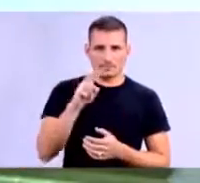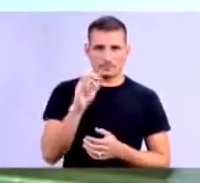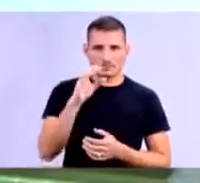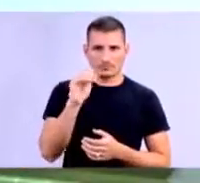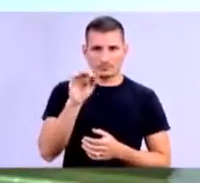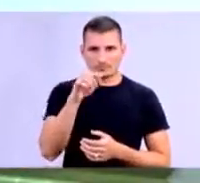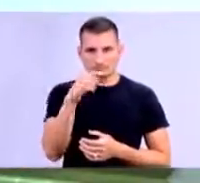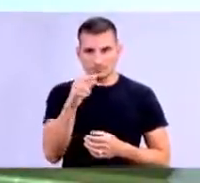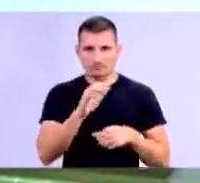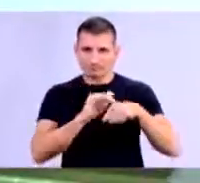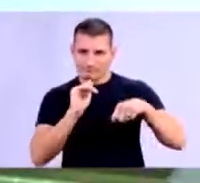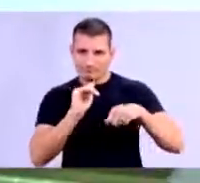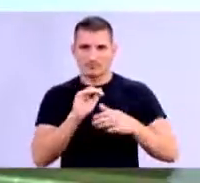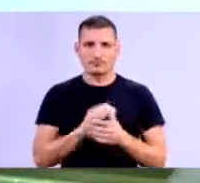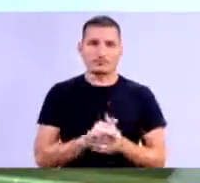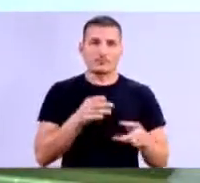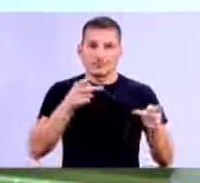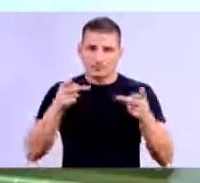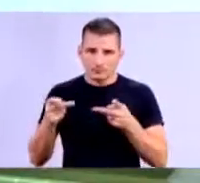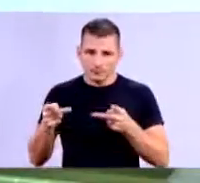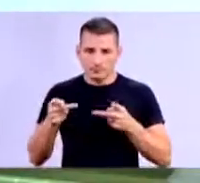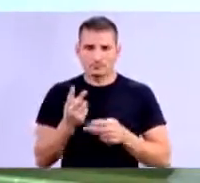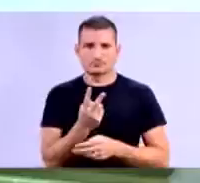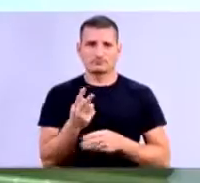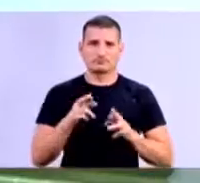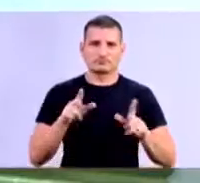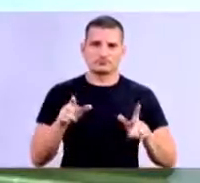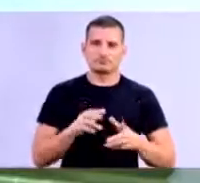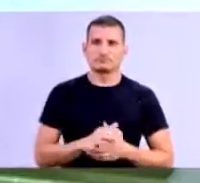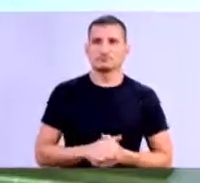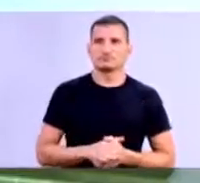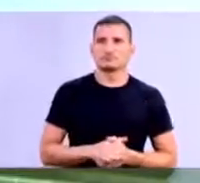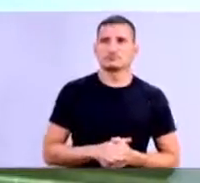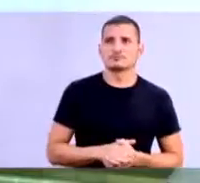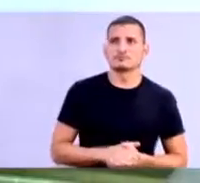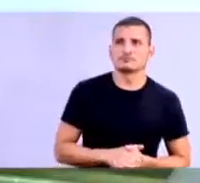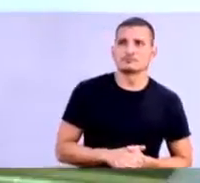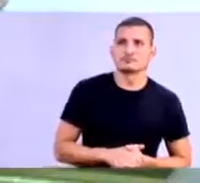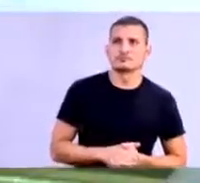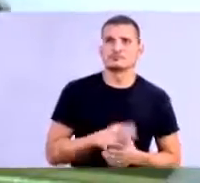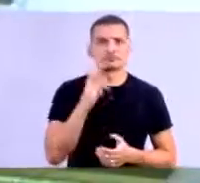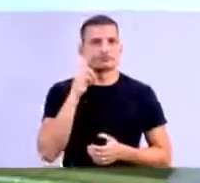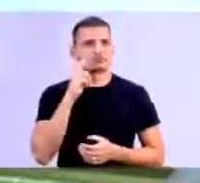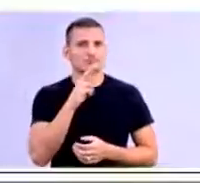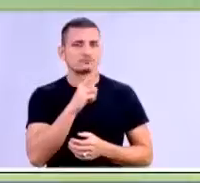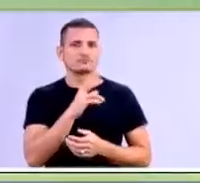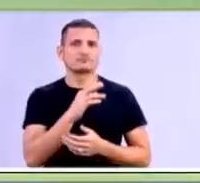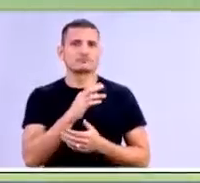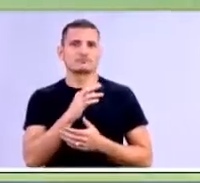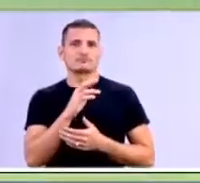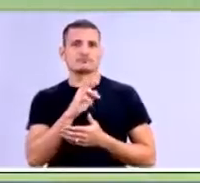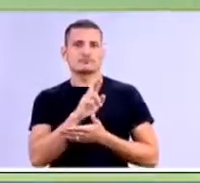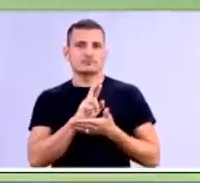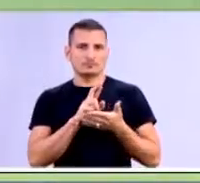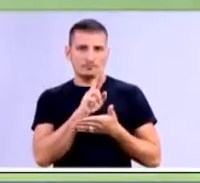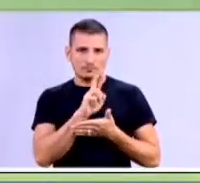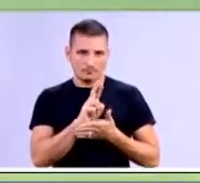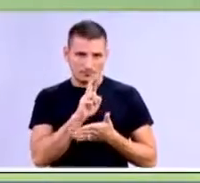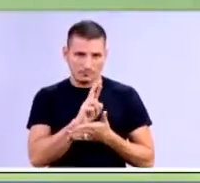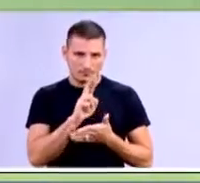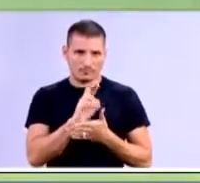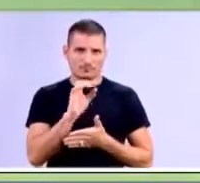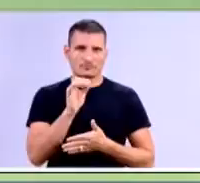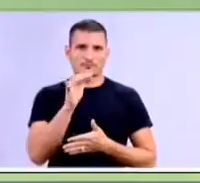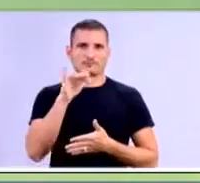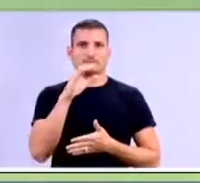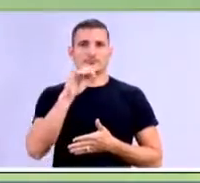convite? Ok, então vamos ver mais um exemplo de texto oficial, de redação oficial.